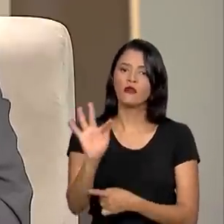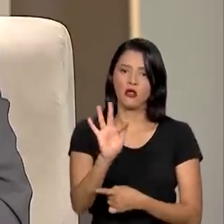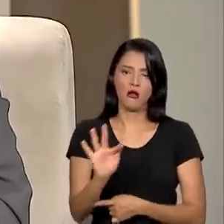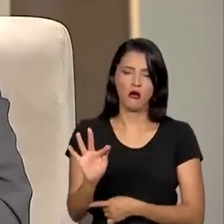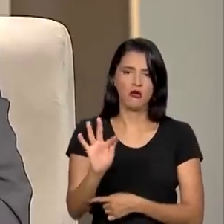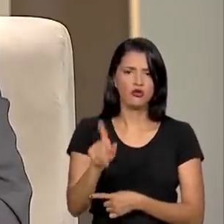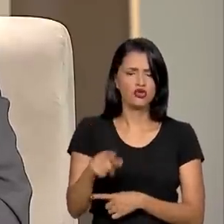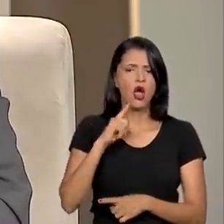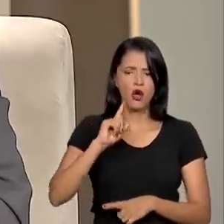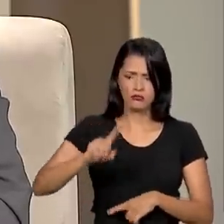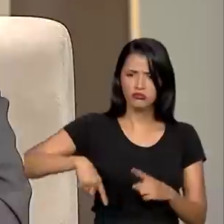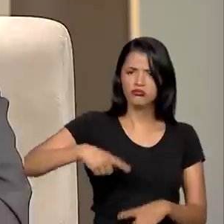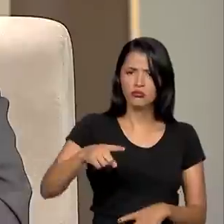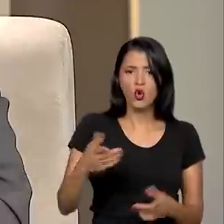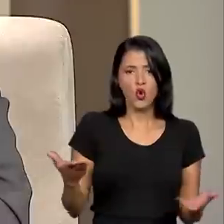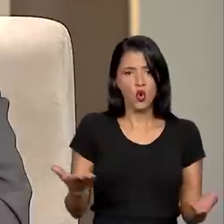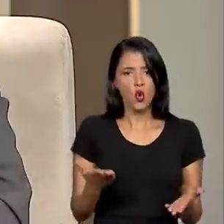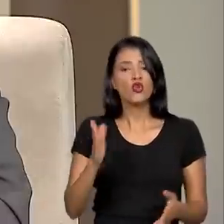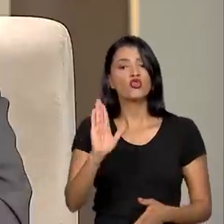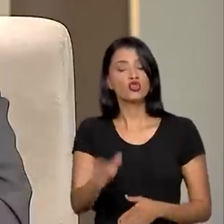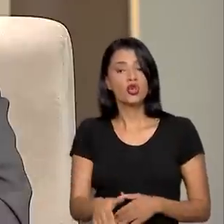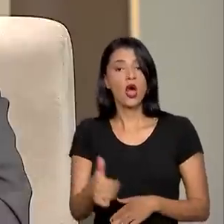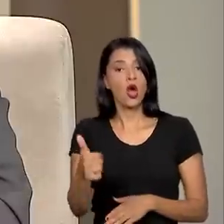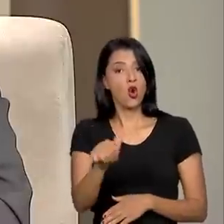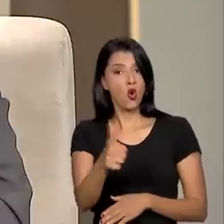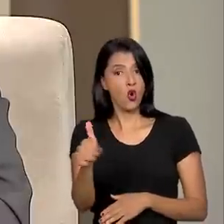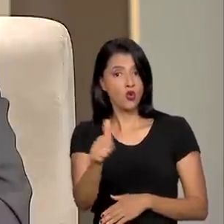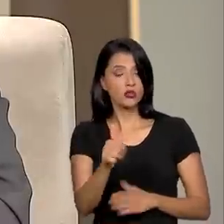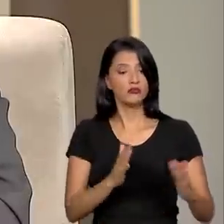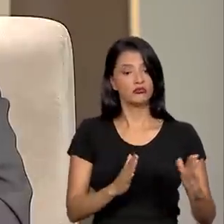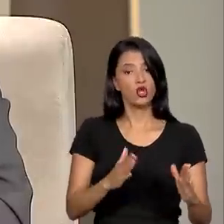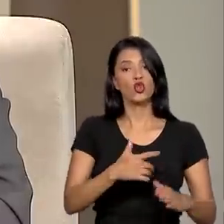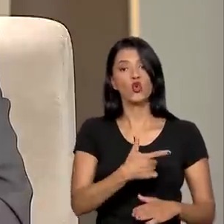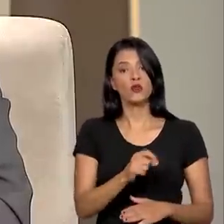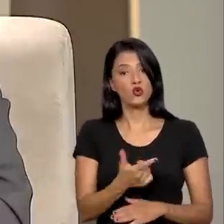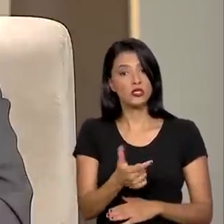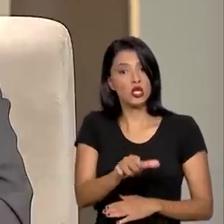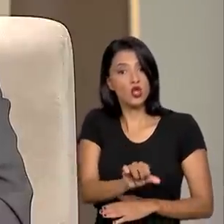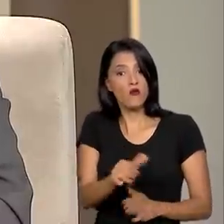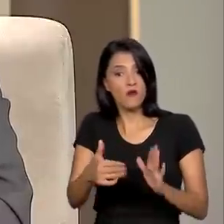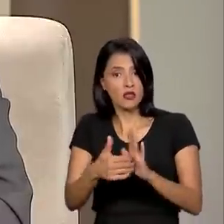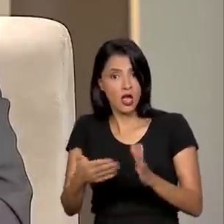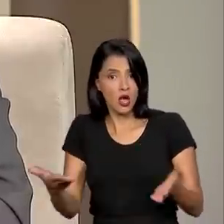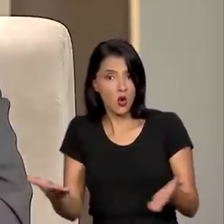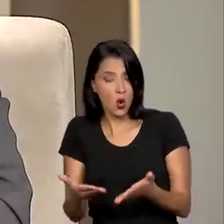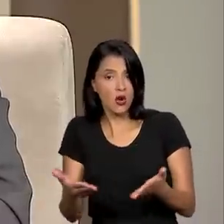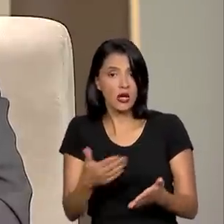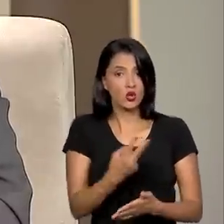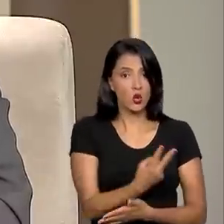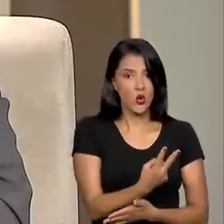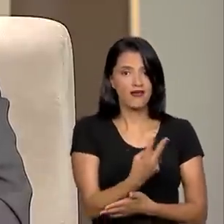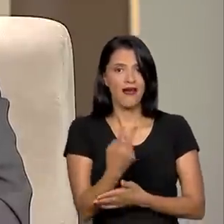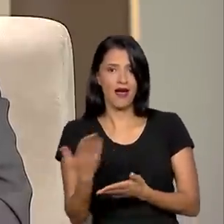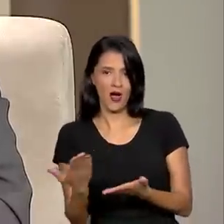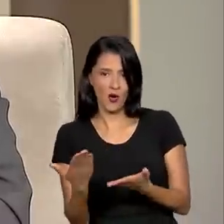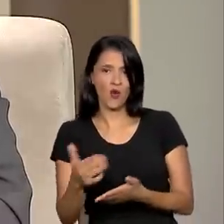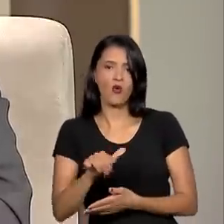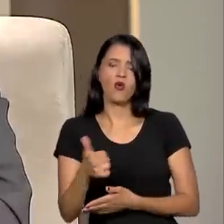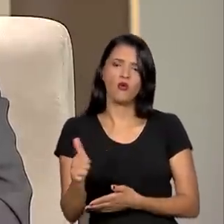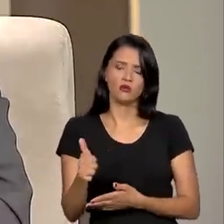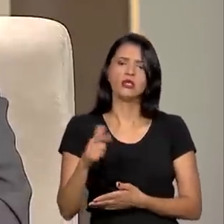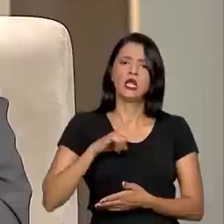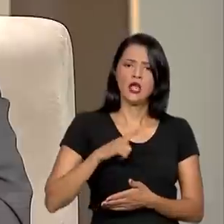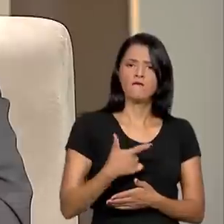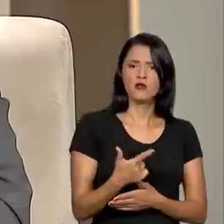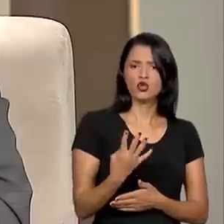muito. Hoje, já são 11, de 2019 para cá, de 2 para 11. E nós temos 24 planos de proteção e combate